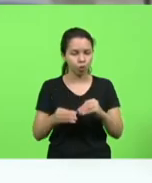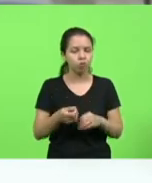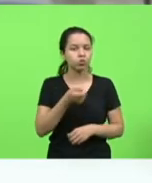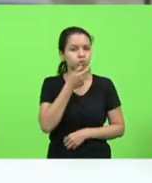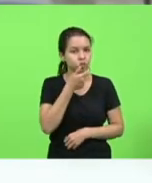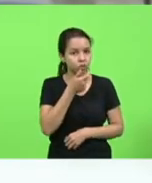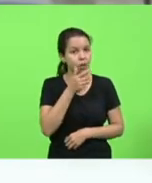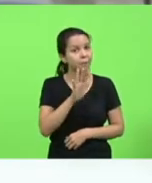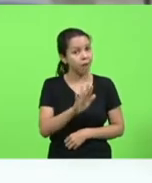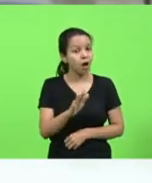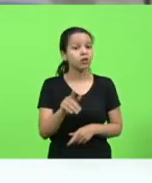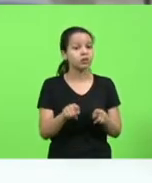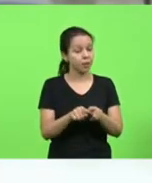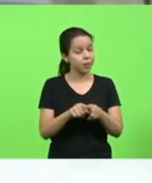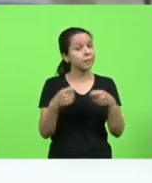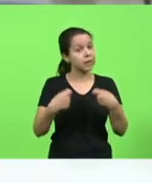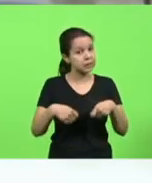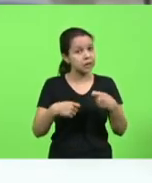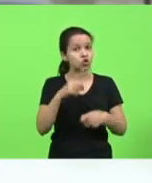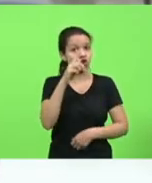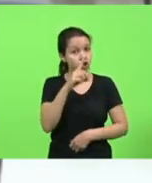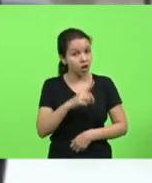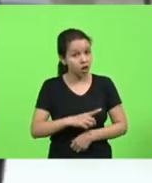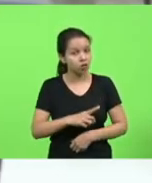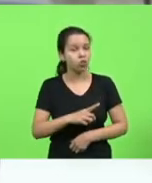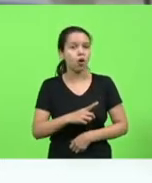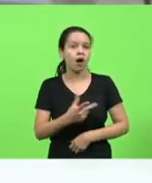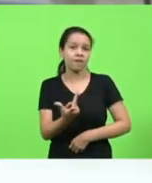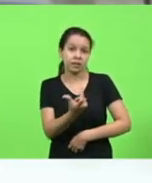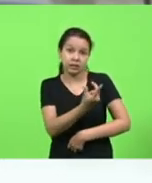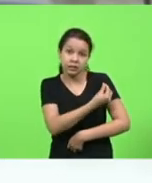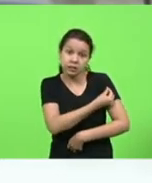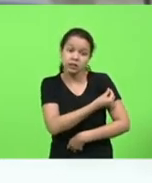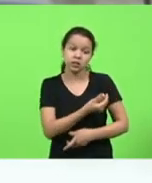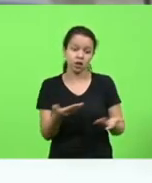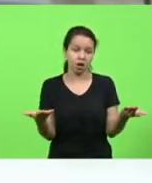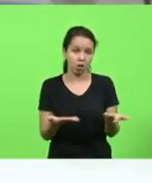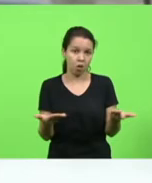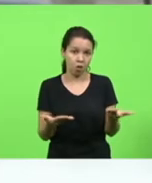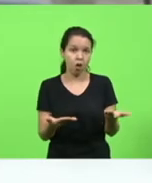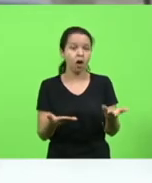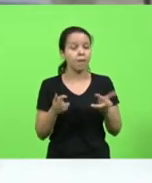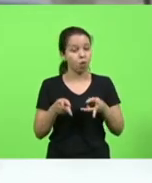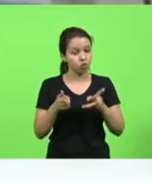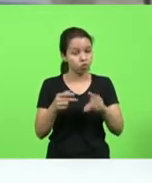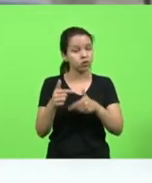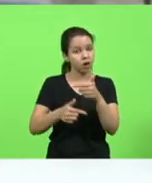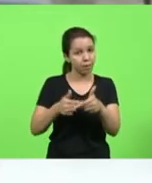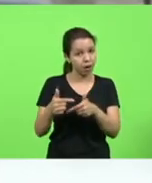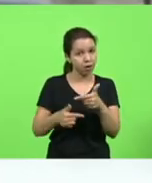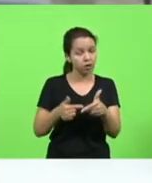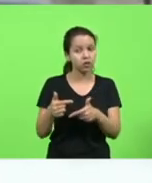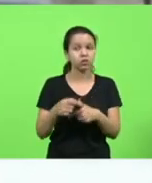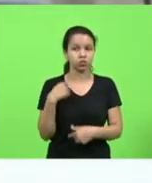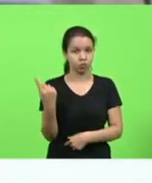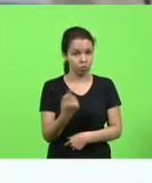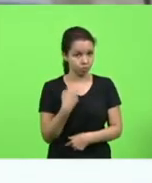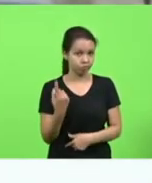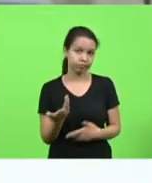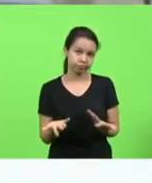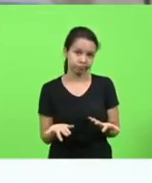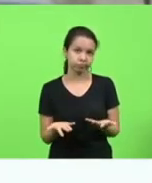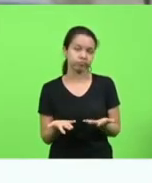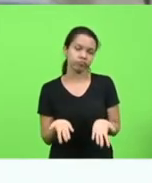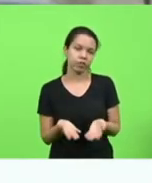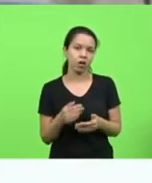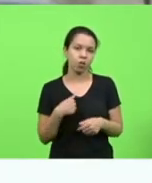também precisa ter o direito de tomar a vacina nesse momento para continuar ativo, como nós todos somos. Eu acho que é isso que eu posso